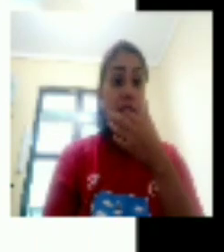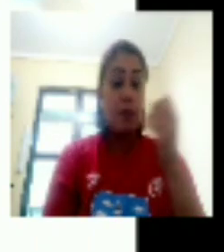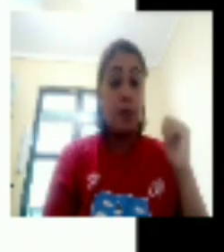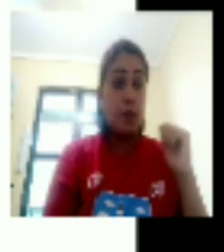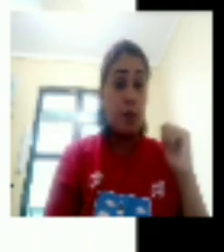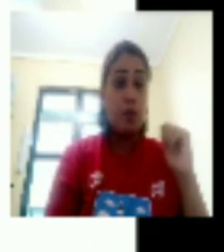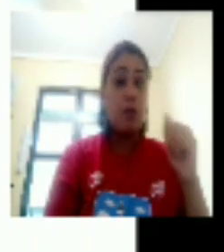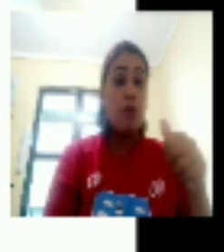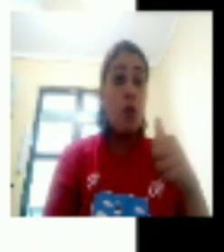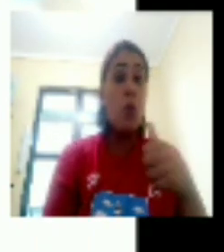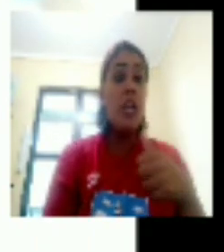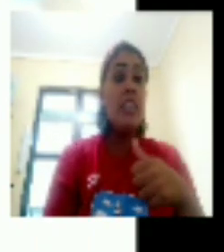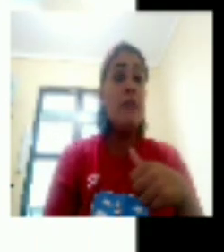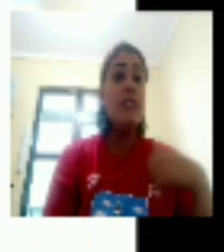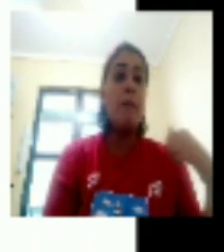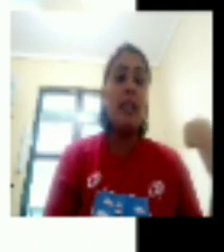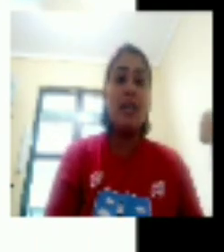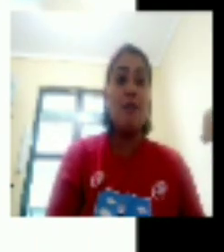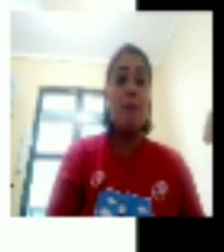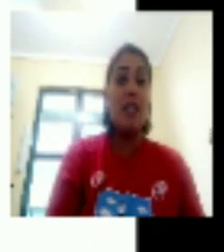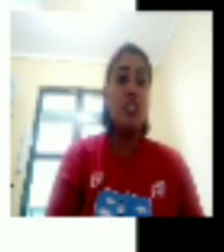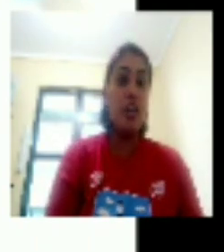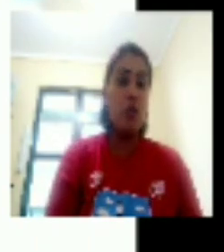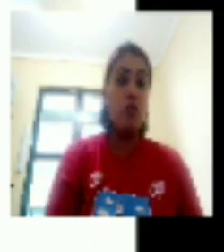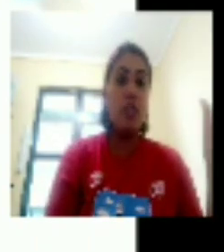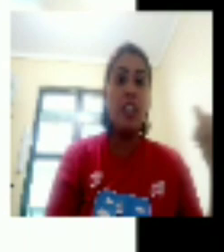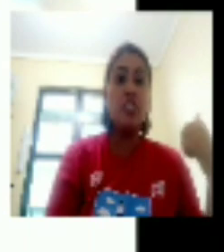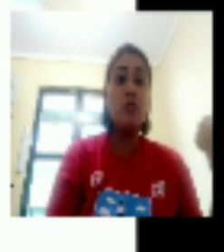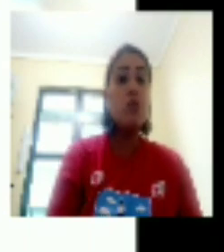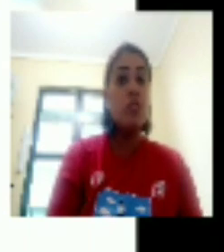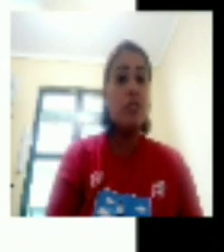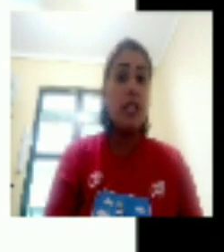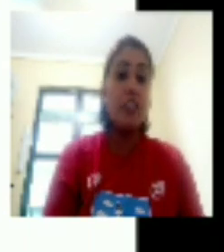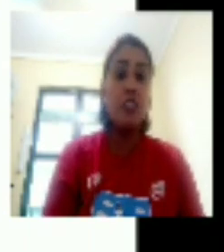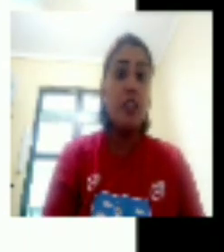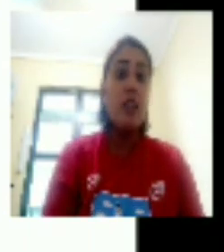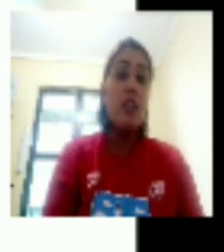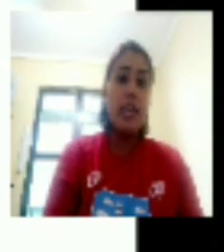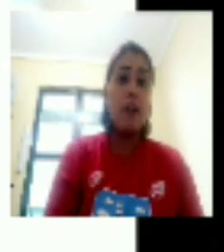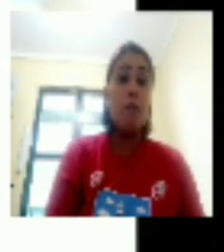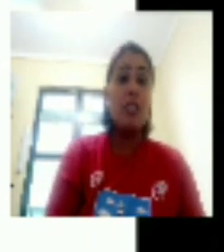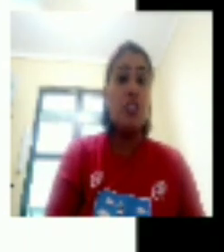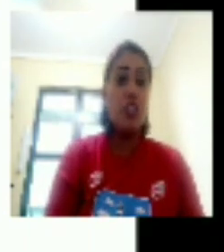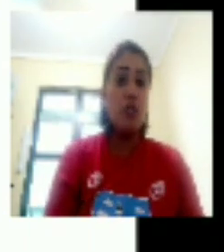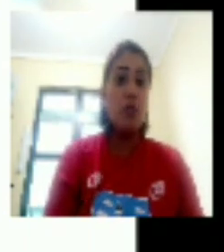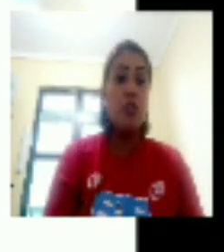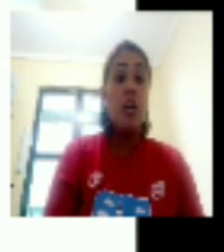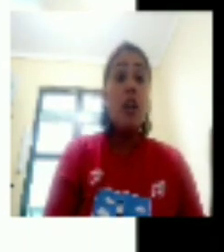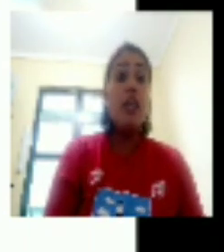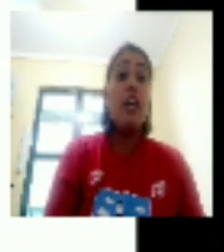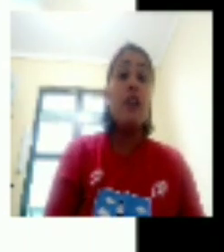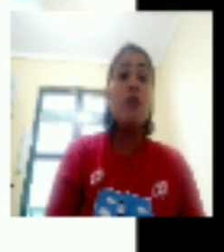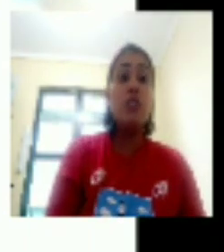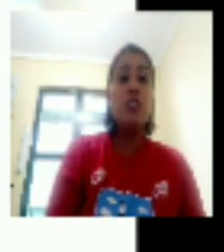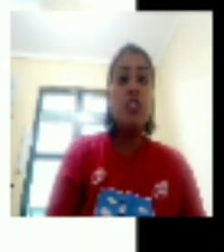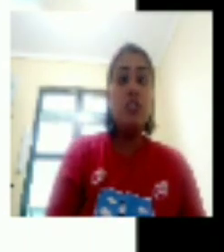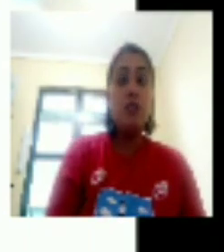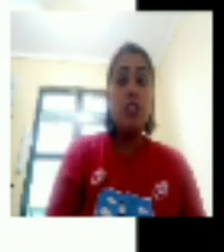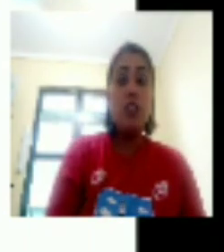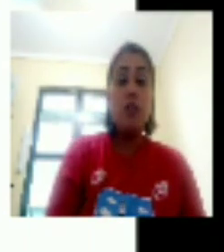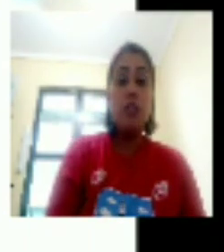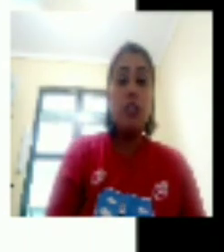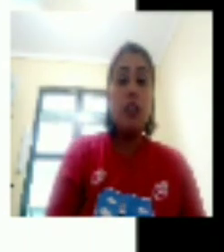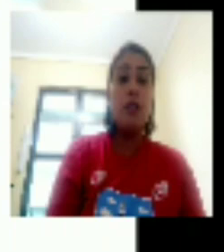forma, o INAMPS aplicava mais recursos na região sul e sudeste, que eram mais ricos, e em outras